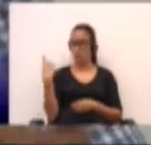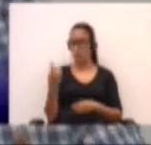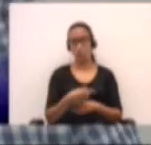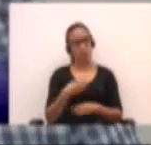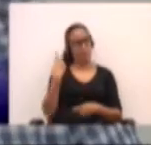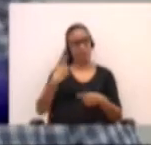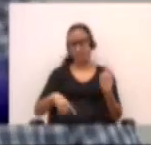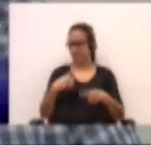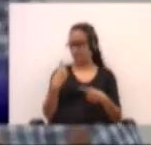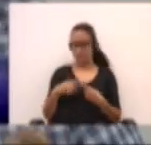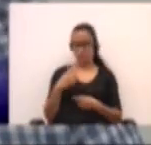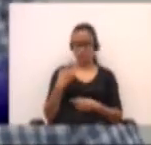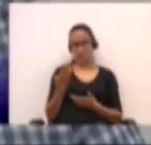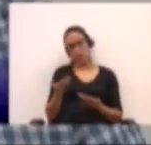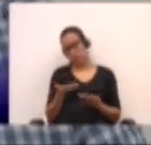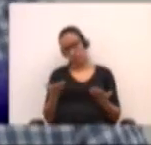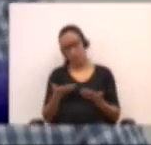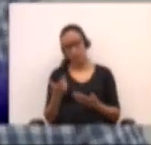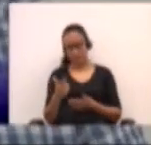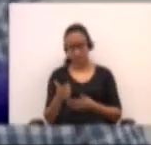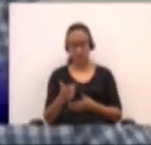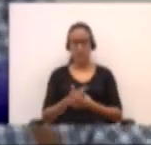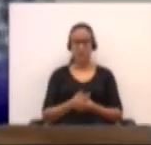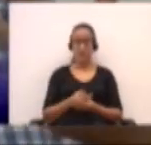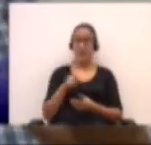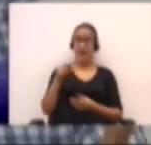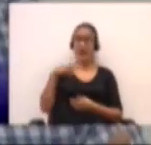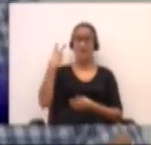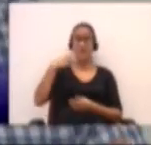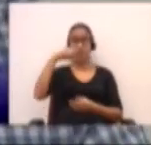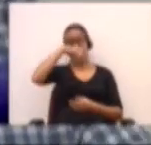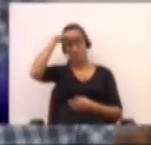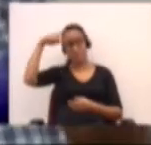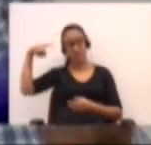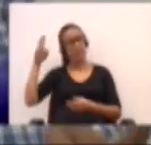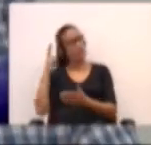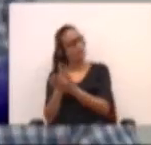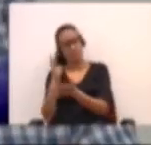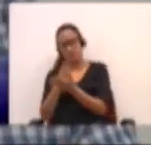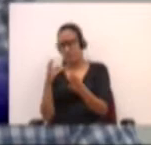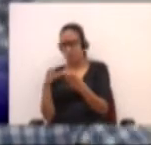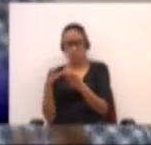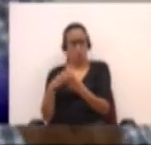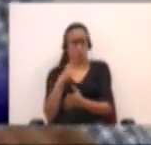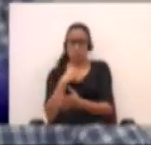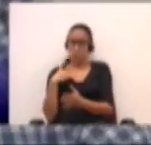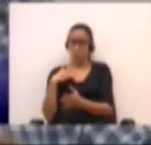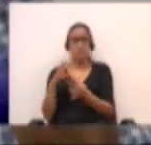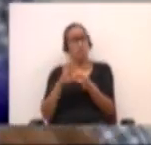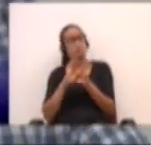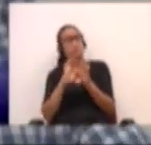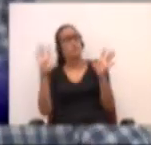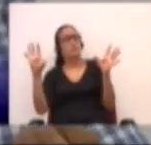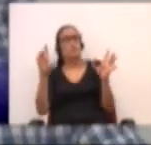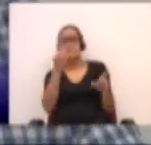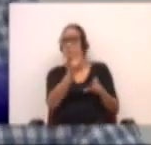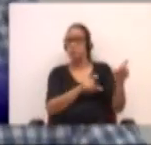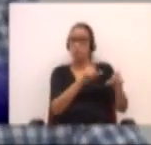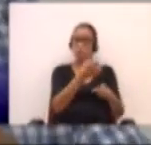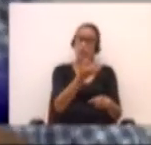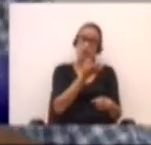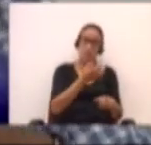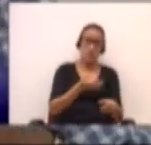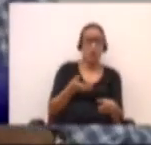sempre cuidou, assim também como cuidei quando fui presidente dessa comissão de saúde, deixar aberta a população, como vem muitas pessoas aqui, discutir aqueles assuntos que